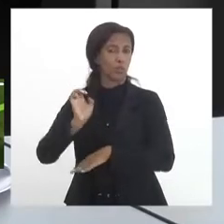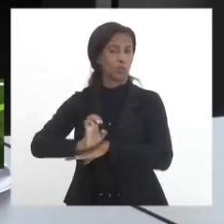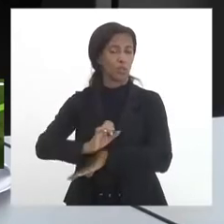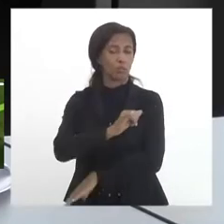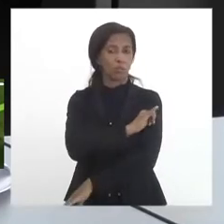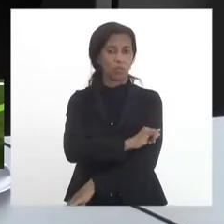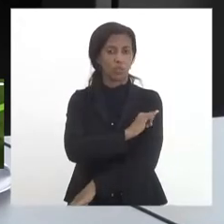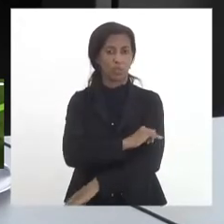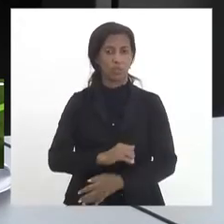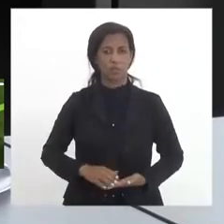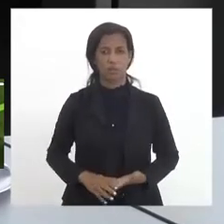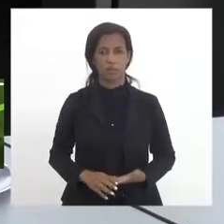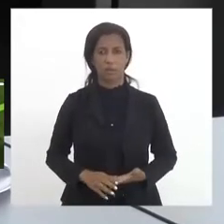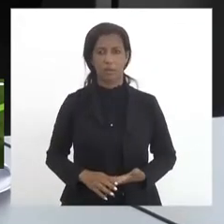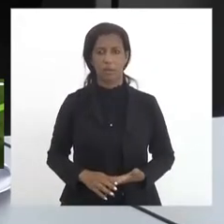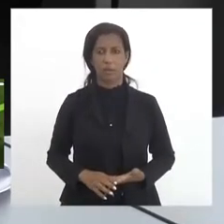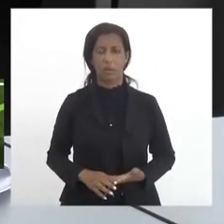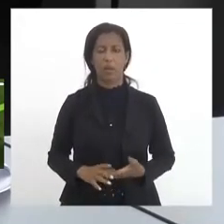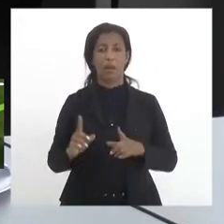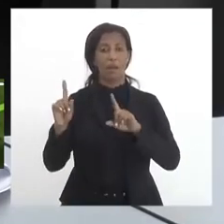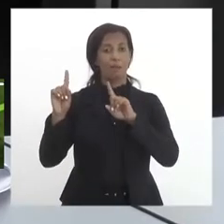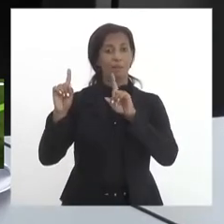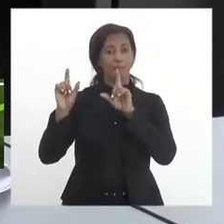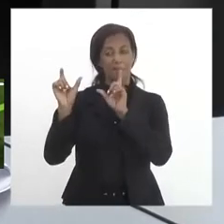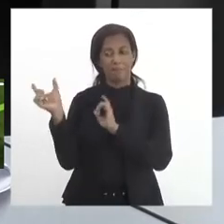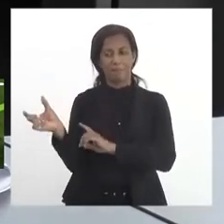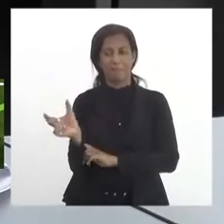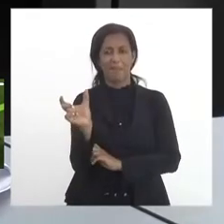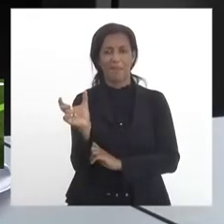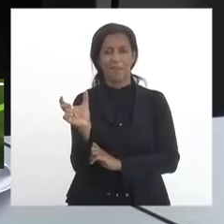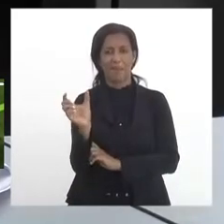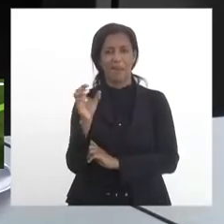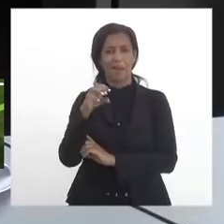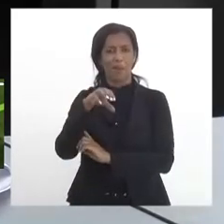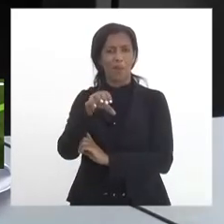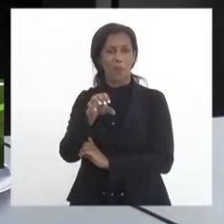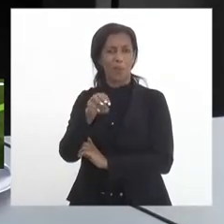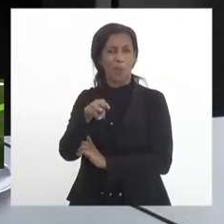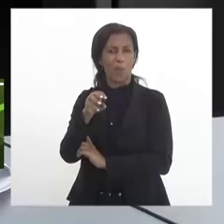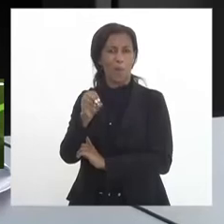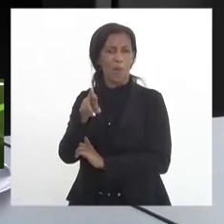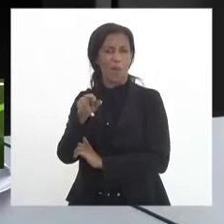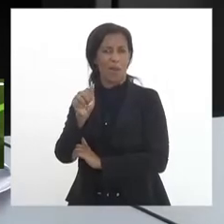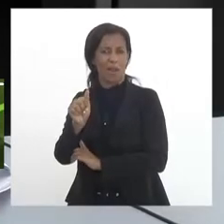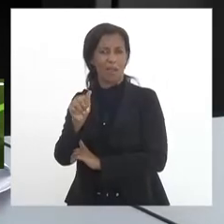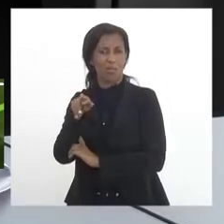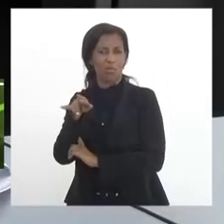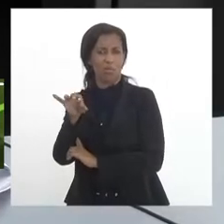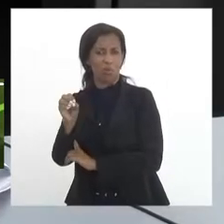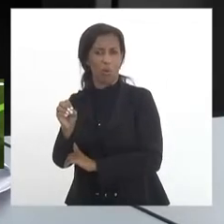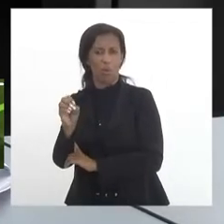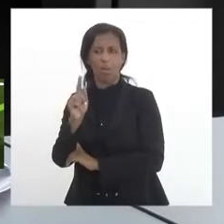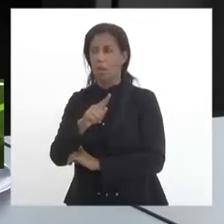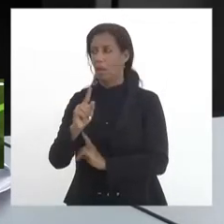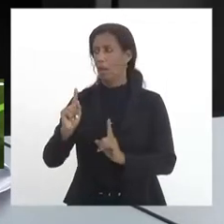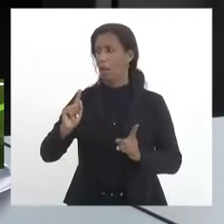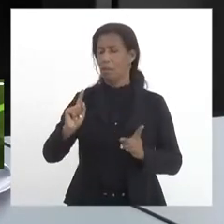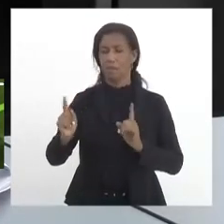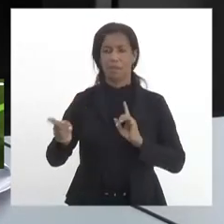Janeiro. Por moratória, você pode também entender que a dilação de prazo